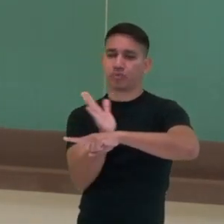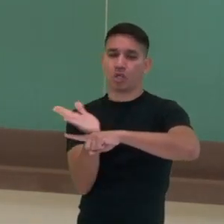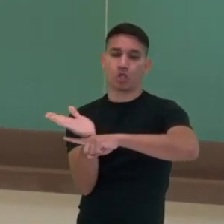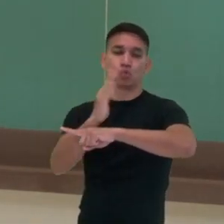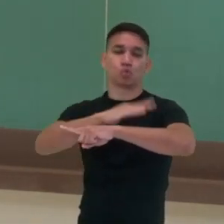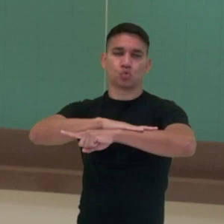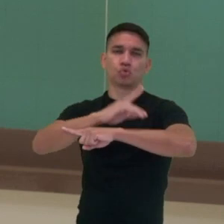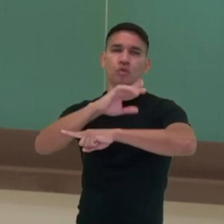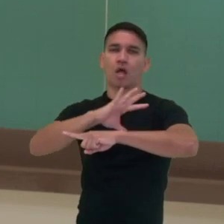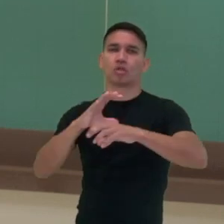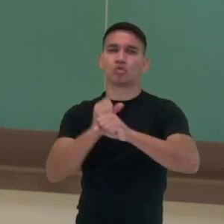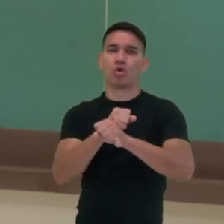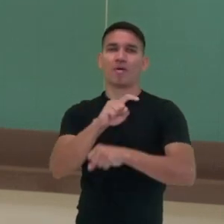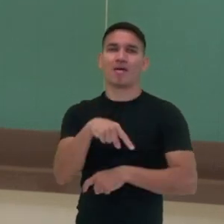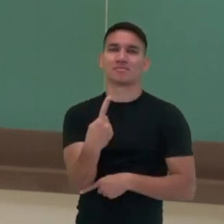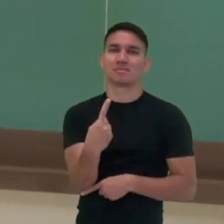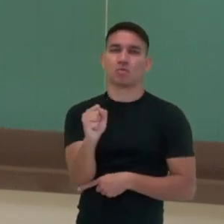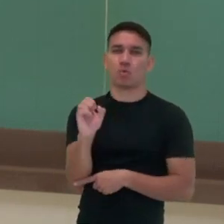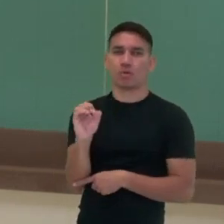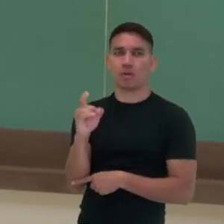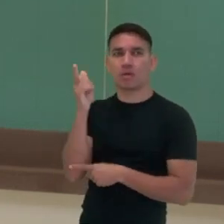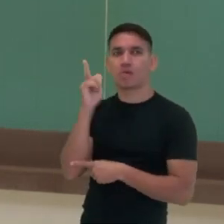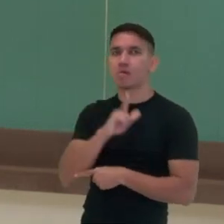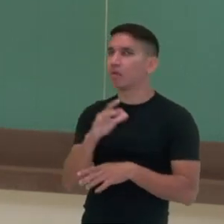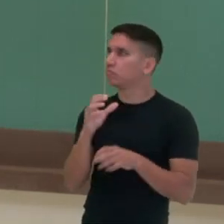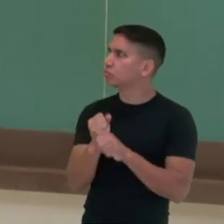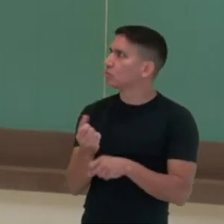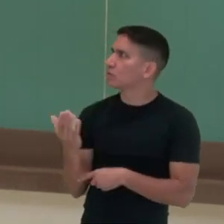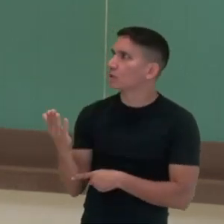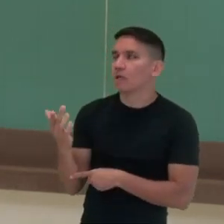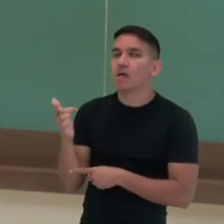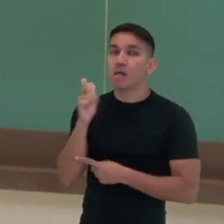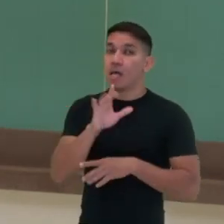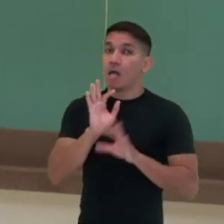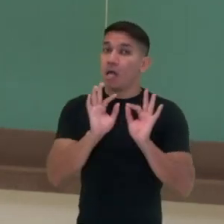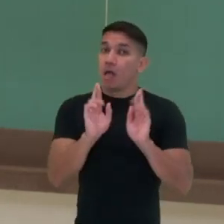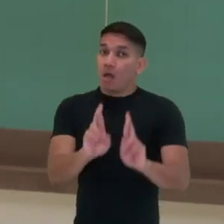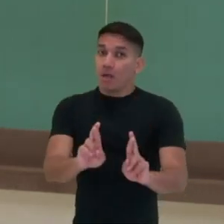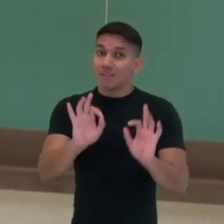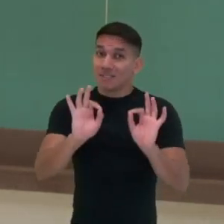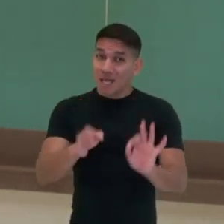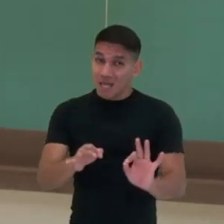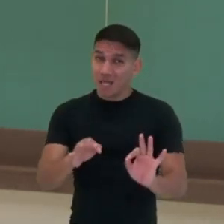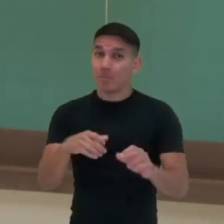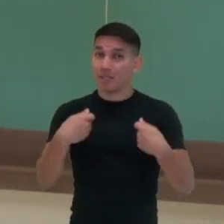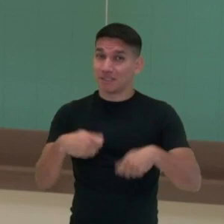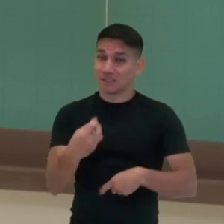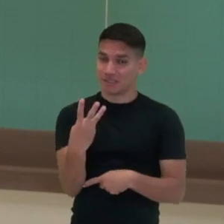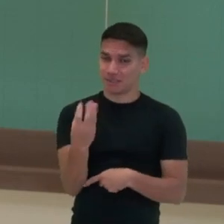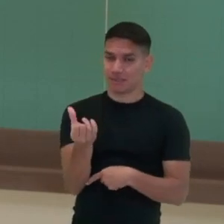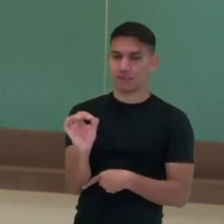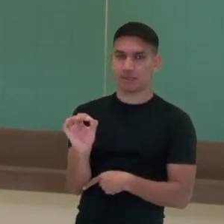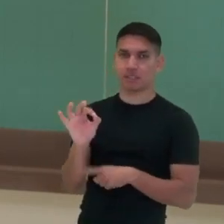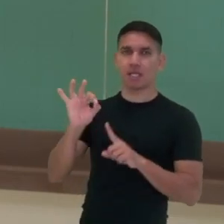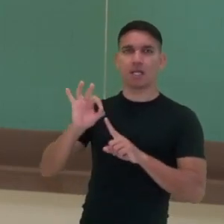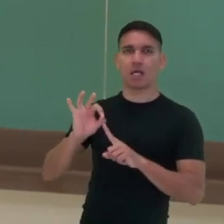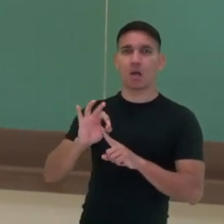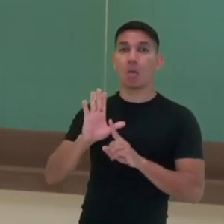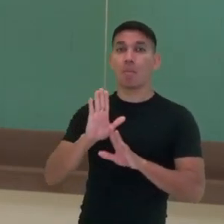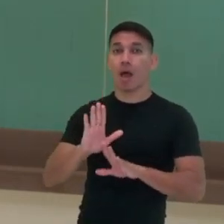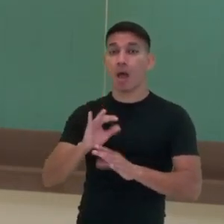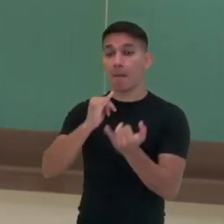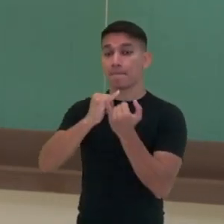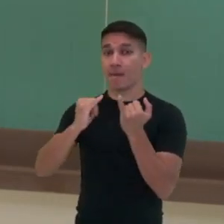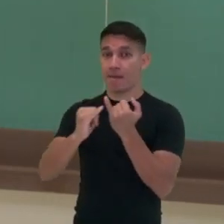se eu somar esse, mais esse ângulo de baixo, mais esse aqui, ele vai ter que fechar 360, né? Metade dele